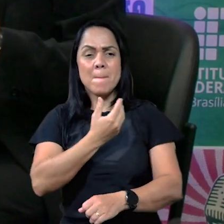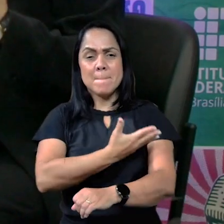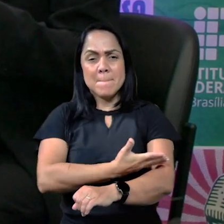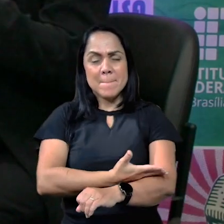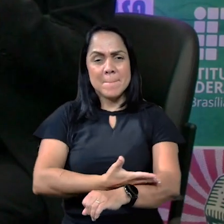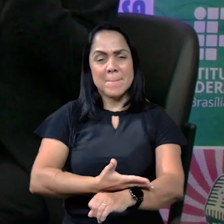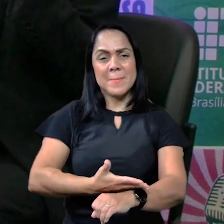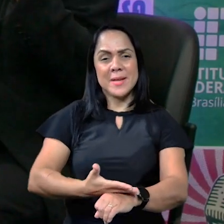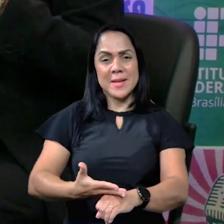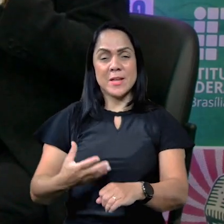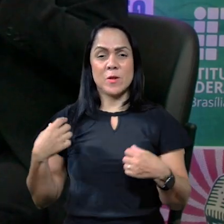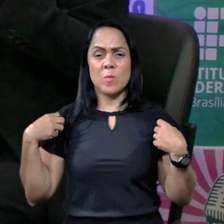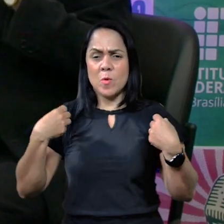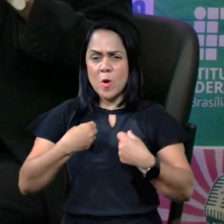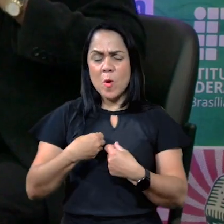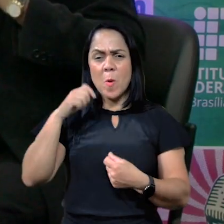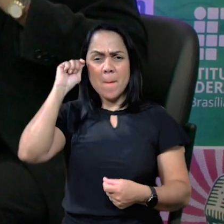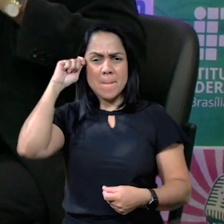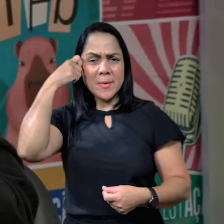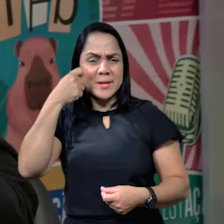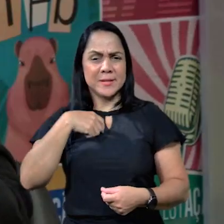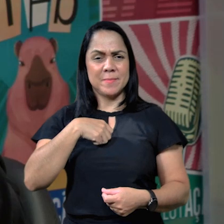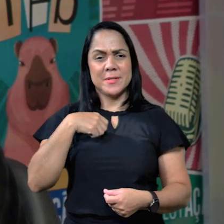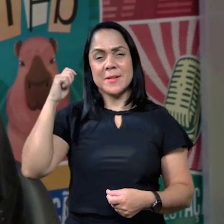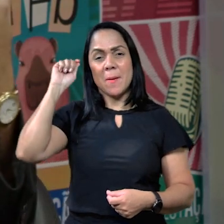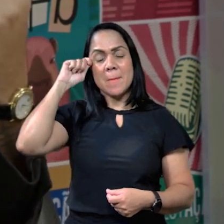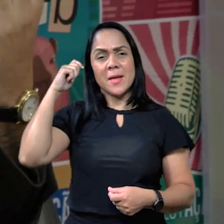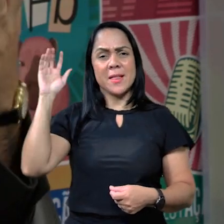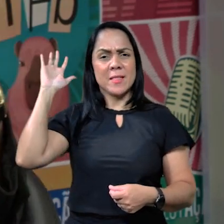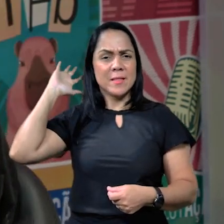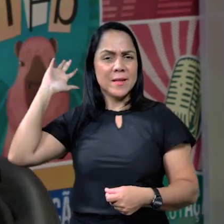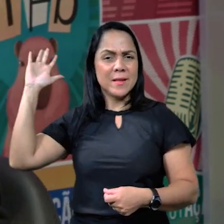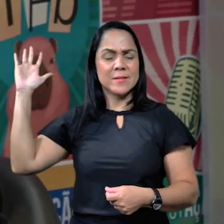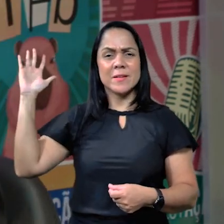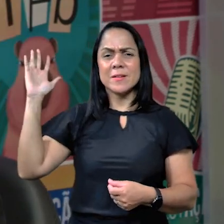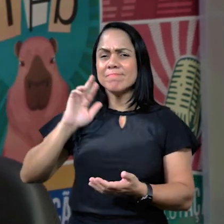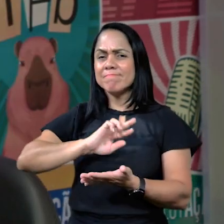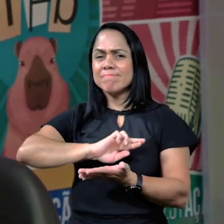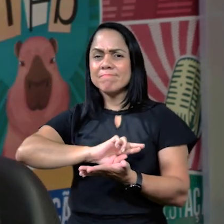clara, estou com um paletó preto, com uma camiseta preta. Atrás de mim tem uma parede com